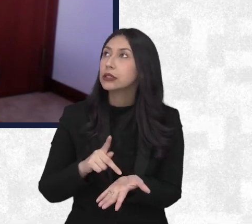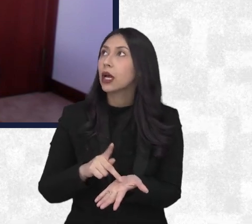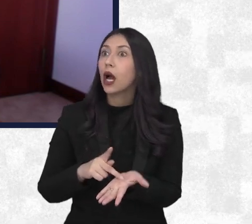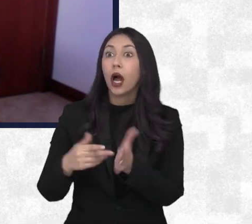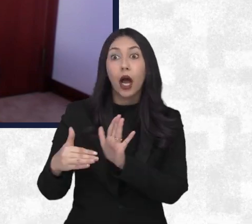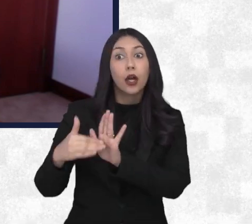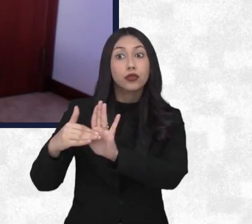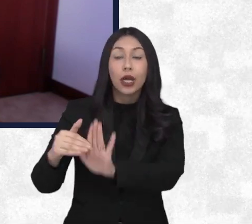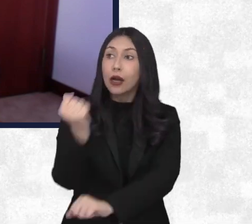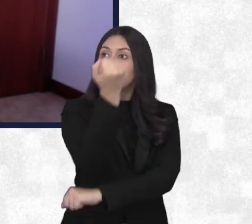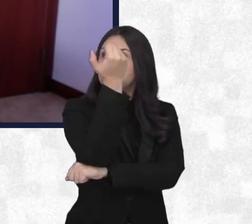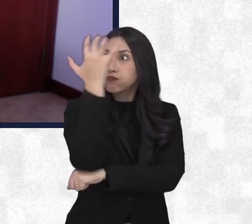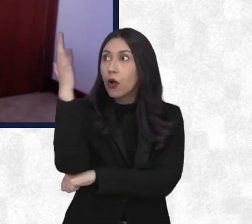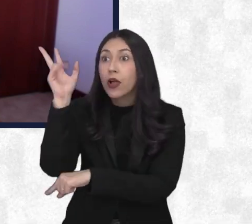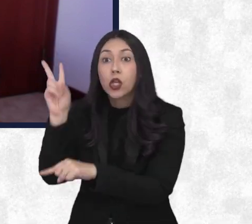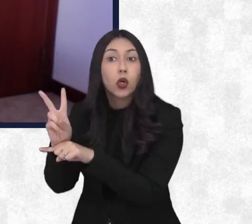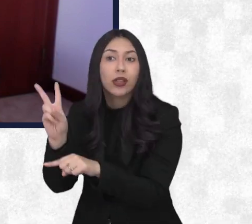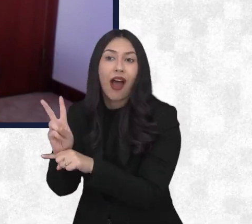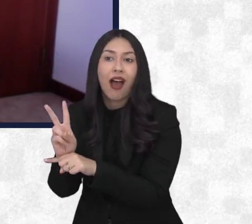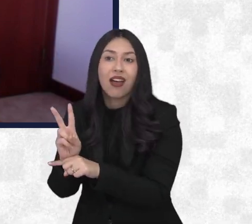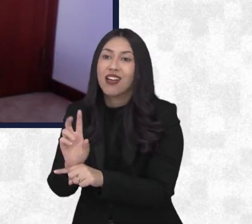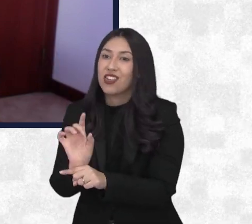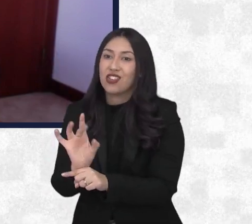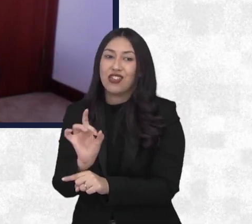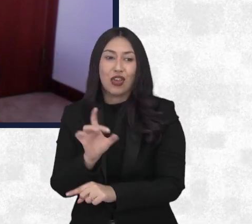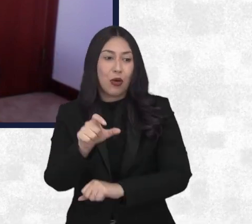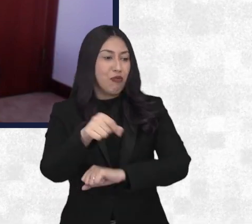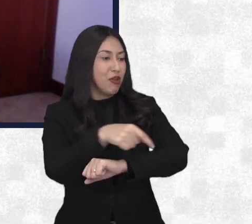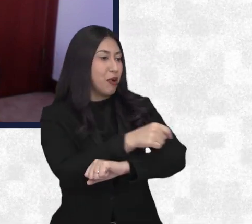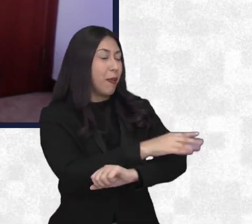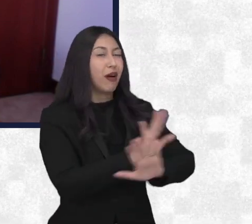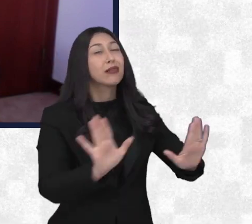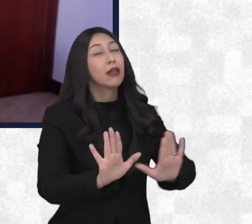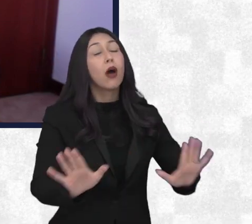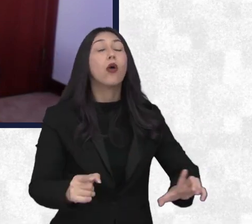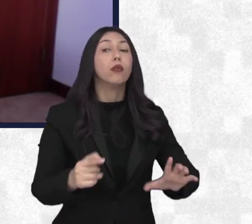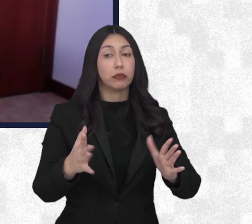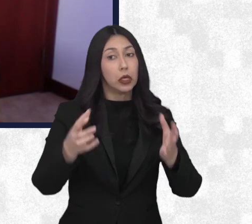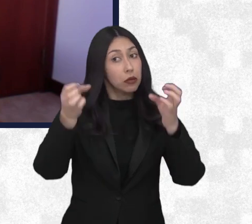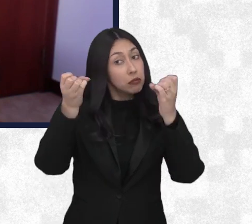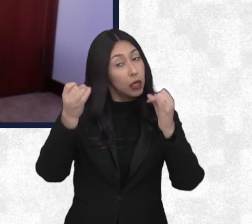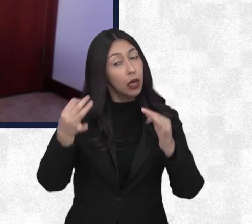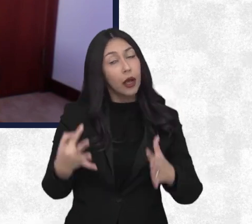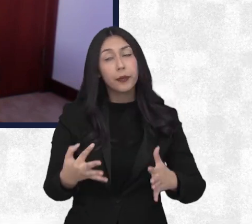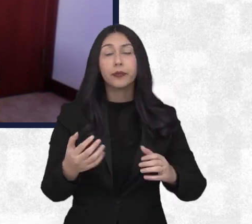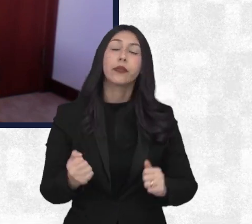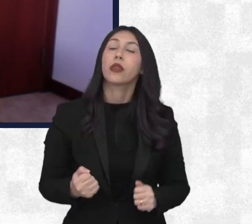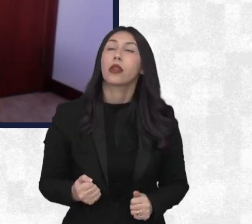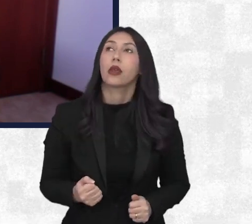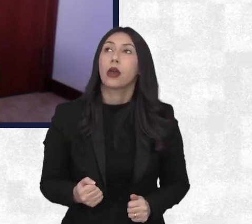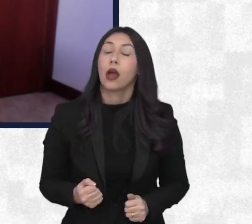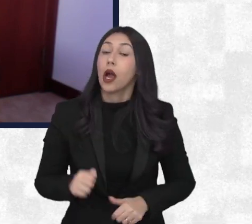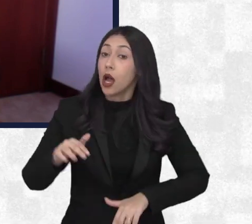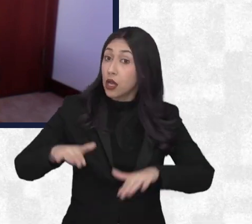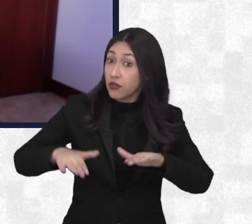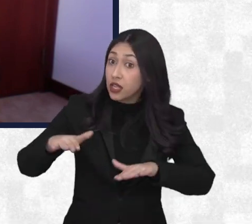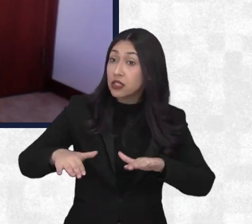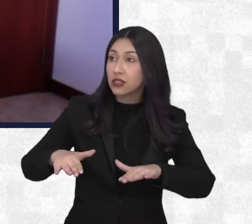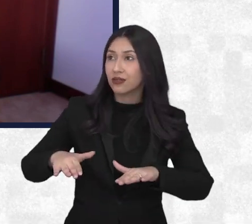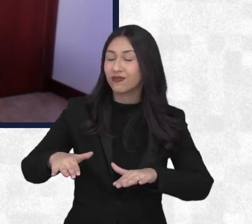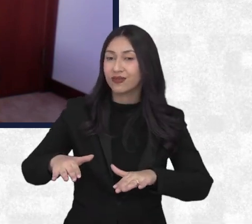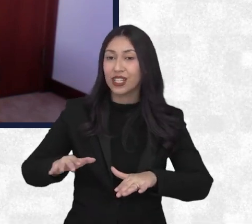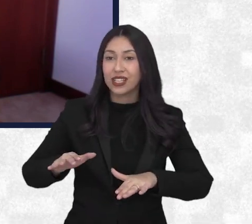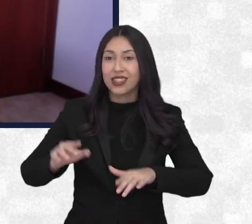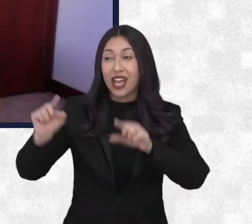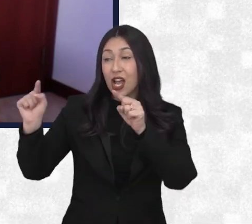favoreça manter floresta em pé e não só restaurar a floresta. Por que eu estou falando isso? Porque, normalmente, o